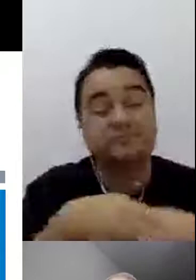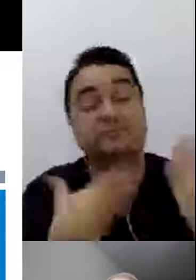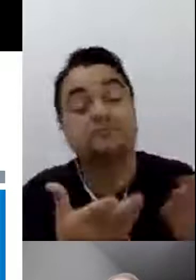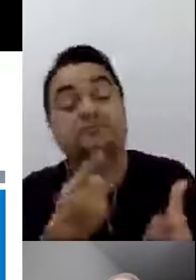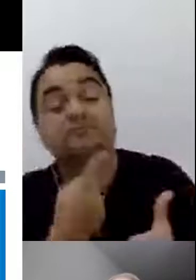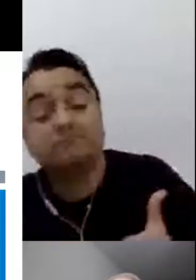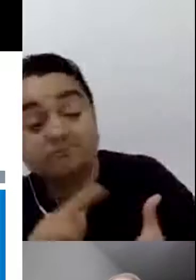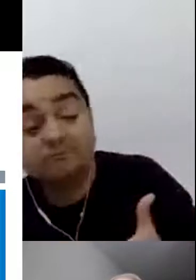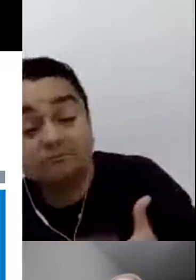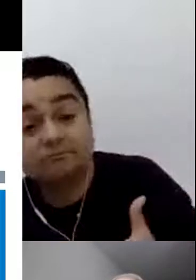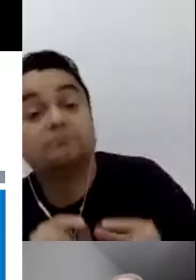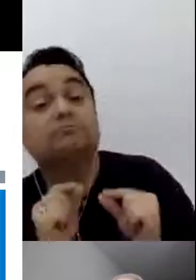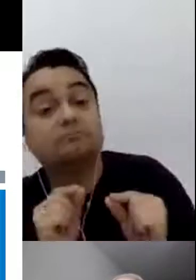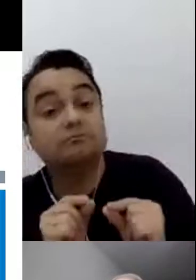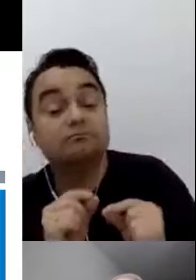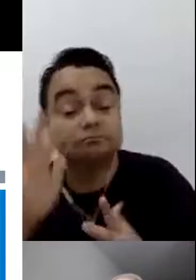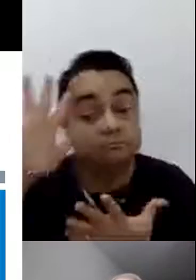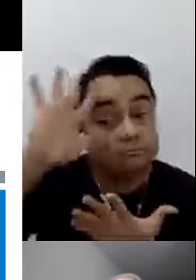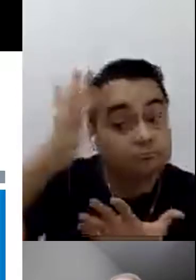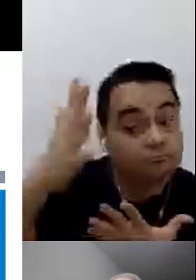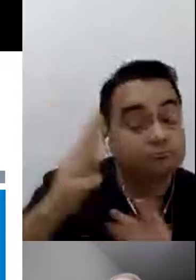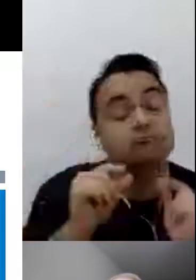problema que foi detectado nesse produto, qual foi